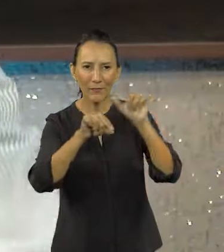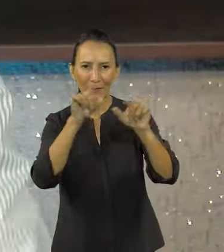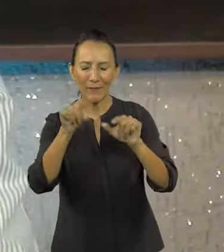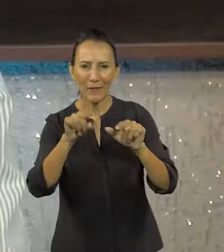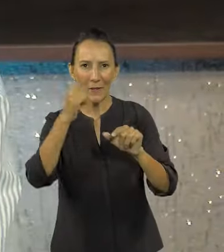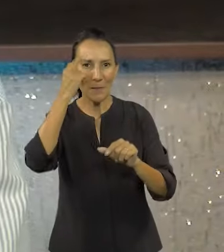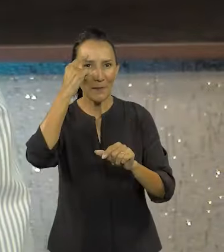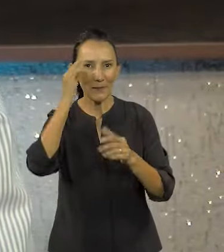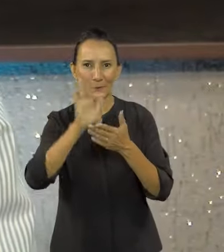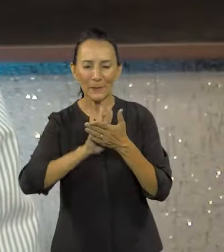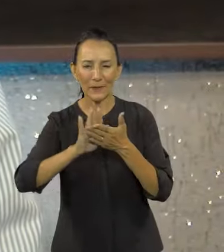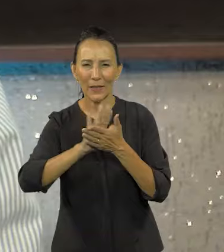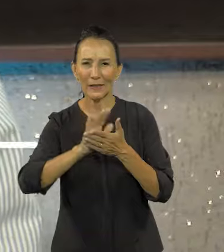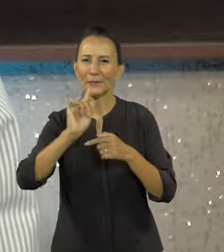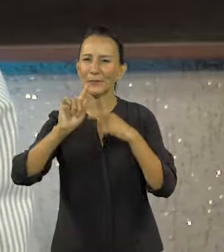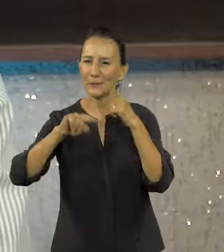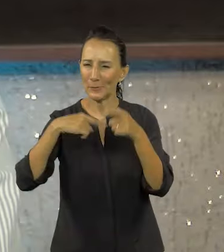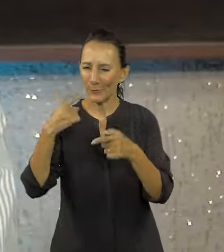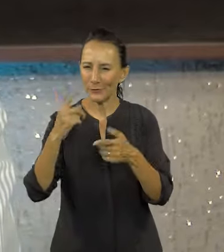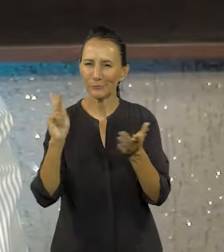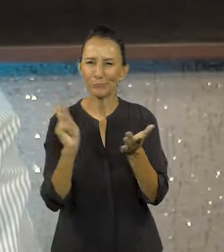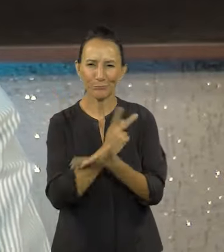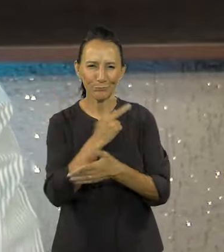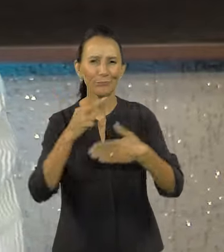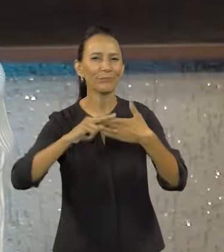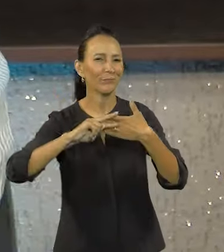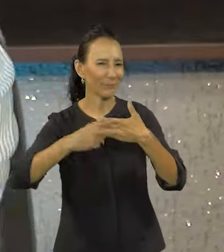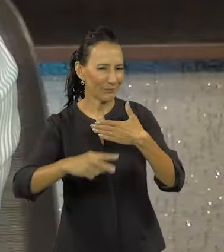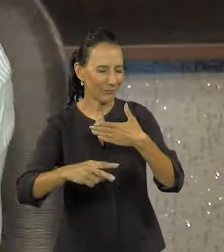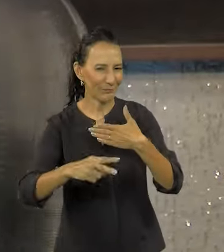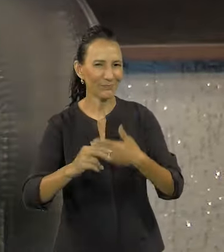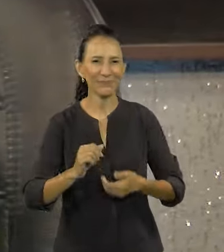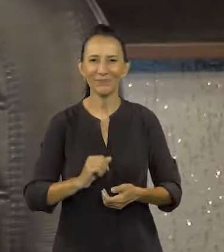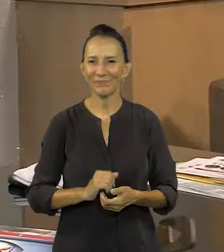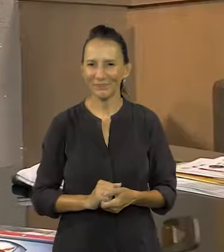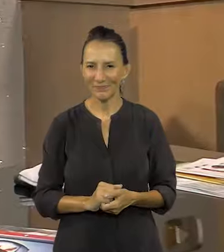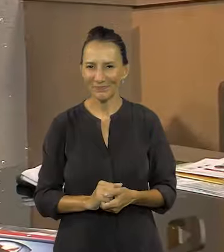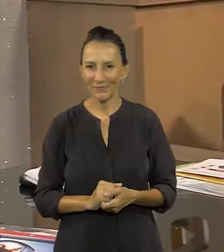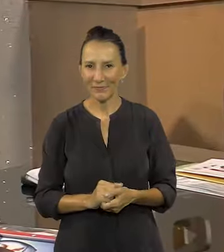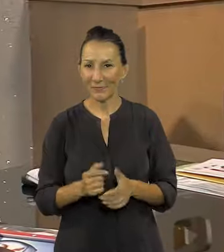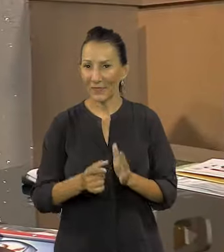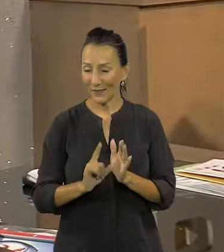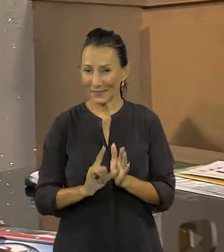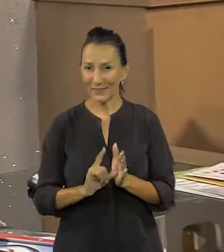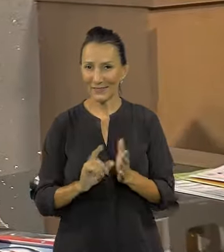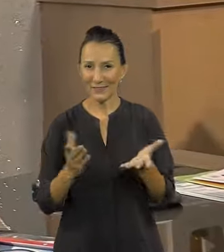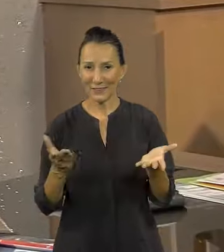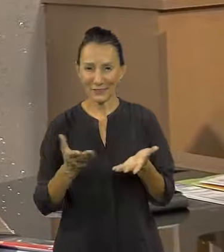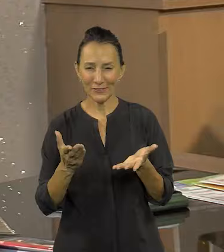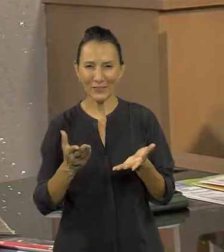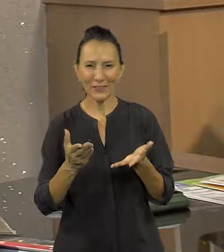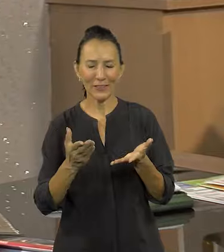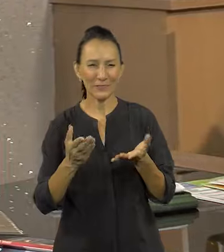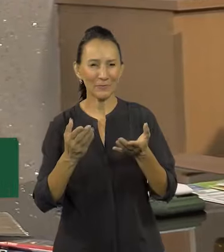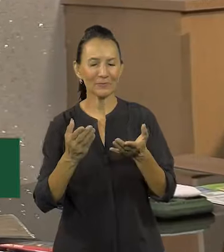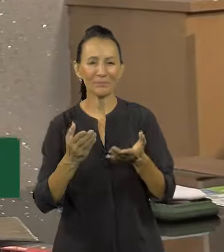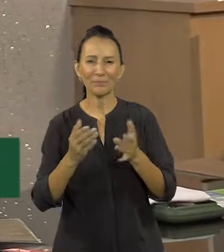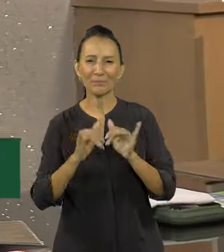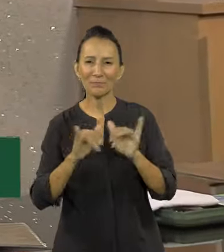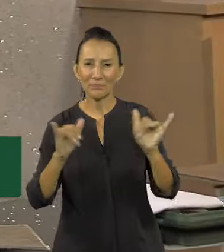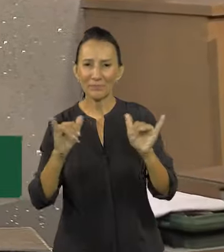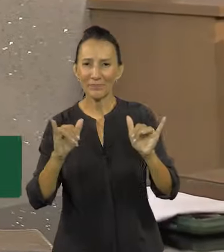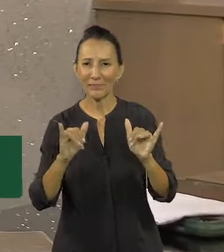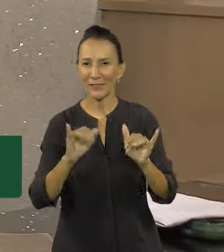quais as consequências por essa atitude mas antes quero falar que no dia 29 de